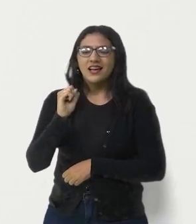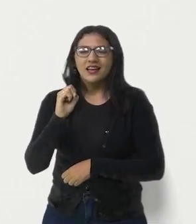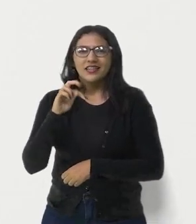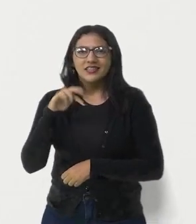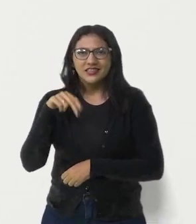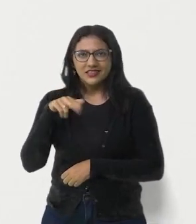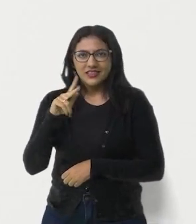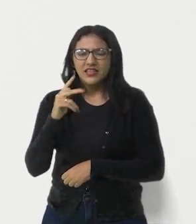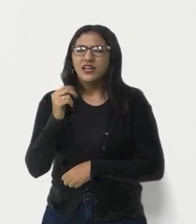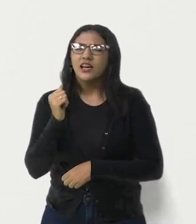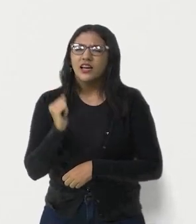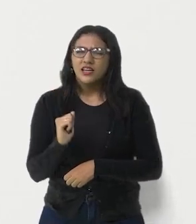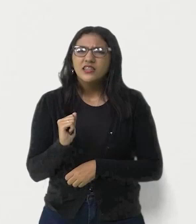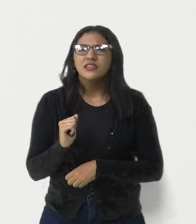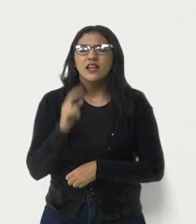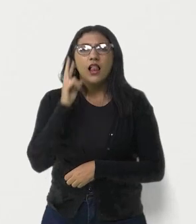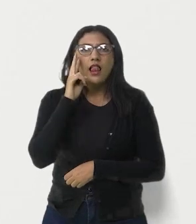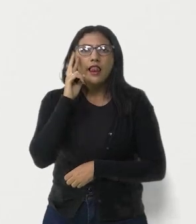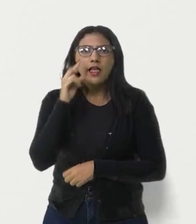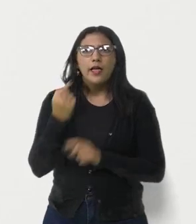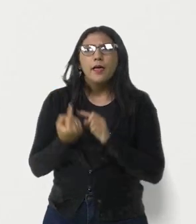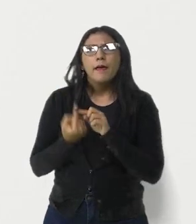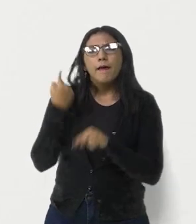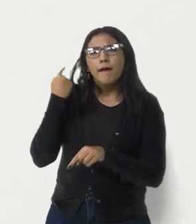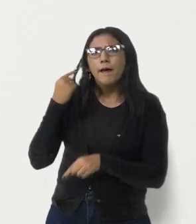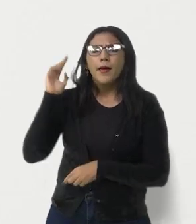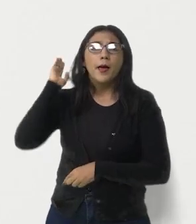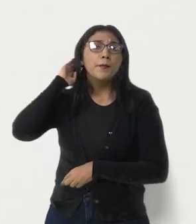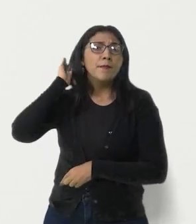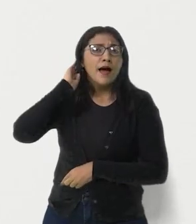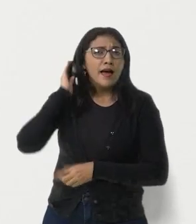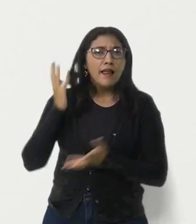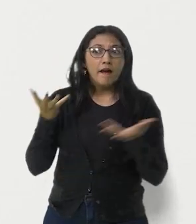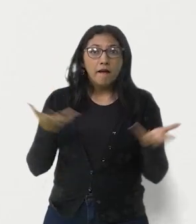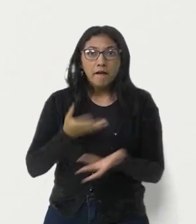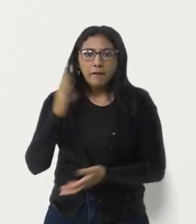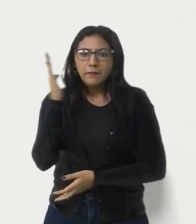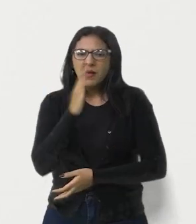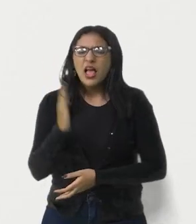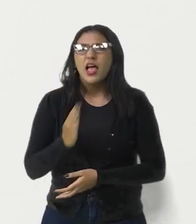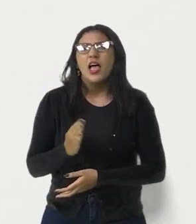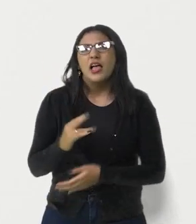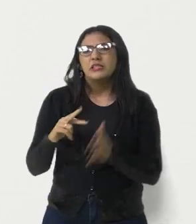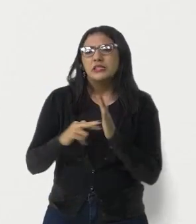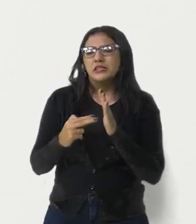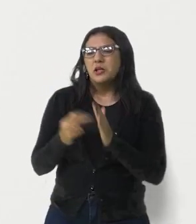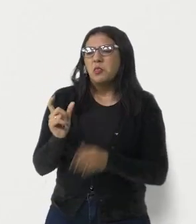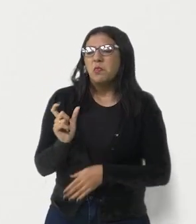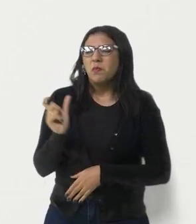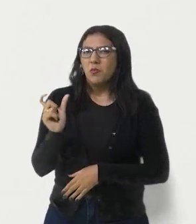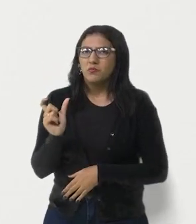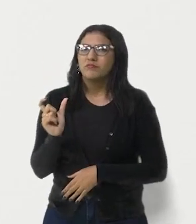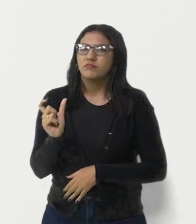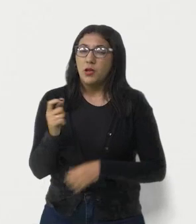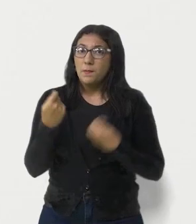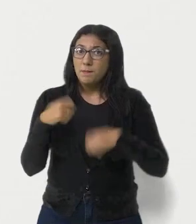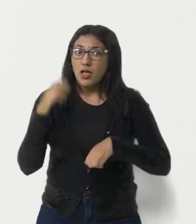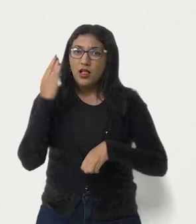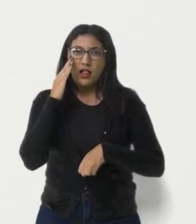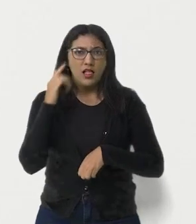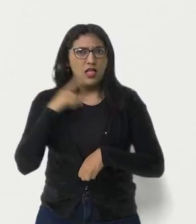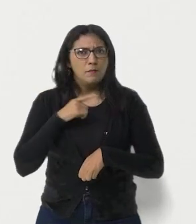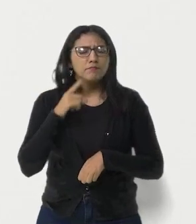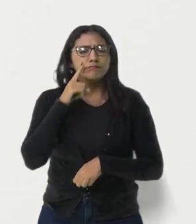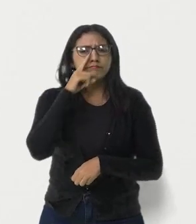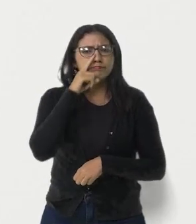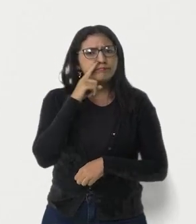de quase todos conhecemos o que é a castanha antes do Pará, que depois virou a do Brasil, a gente tem que entender que também é uma profissão que